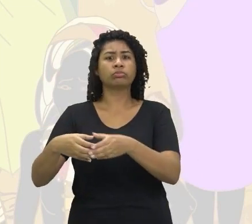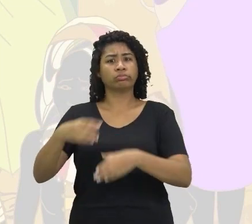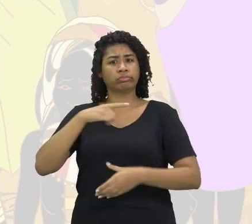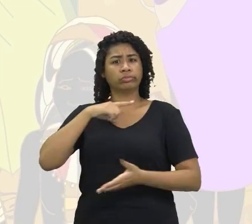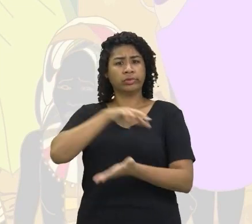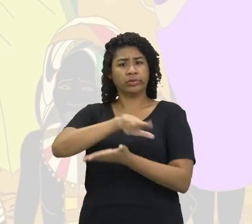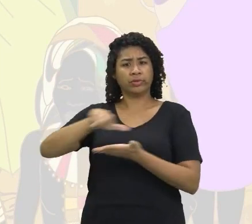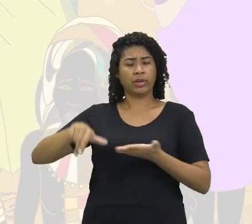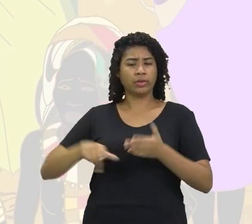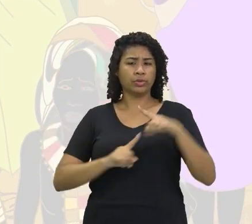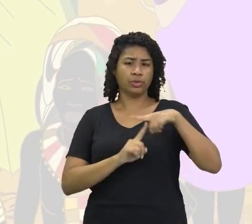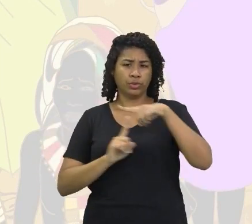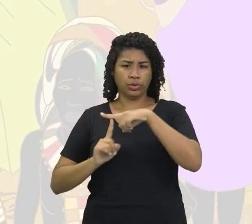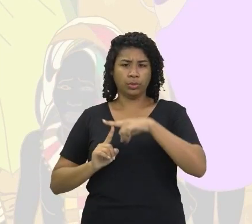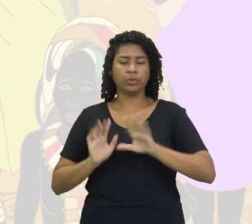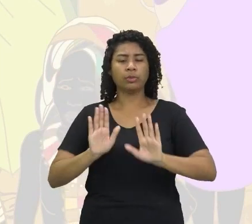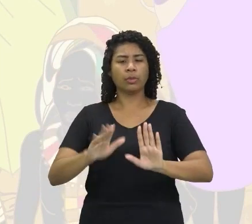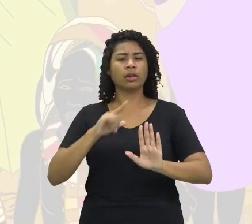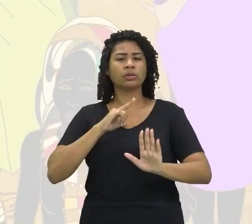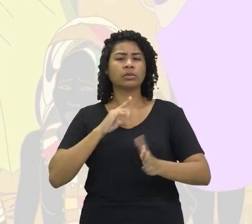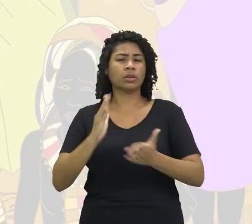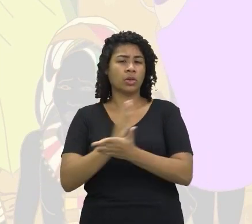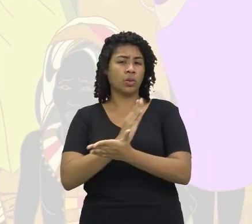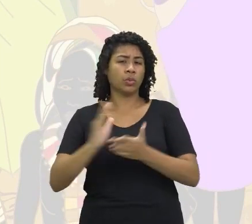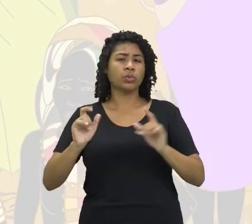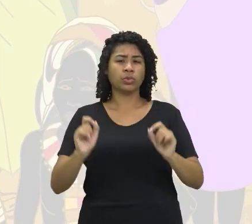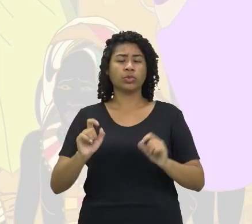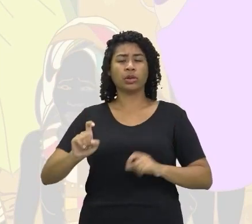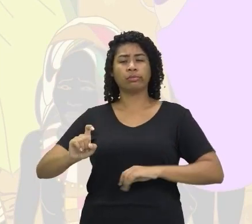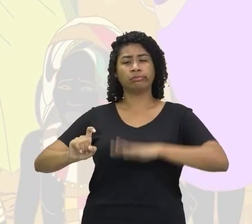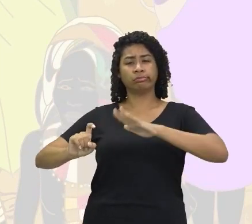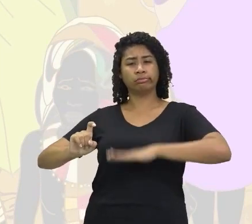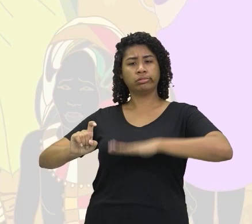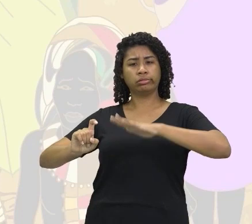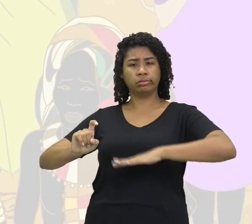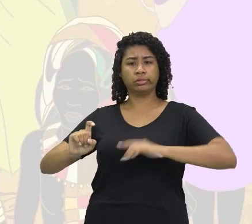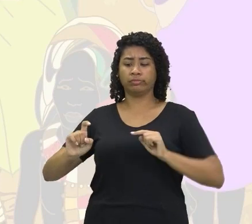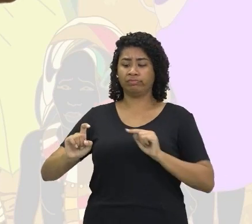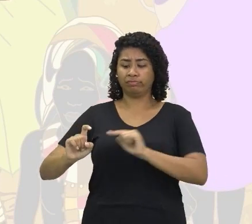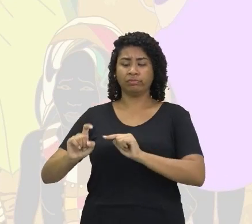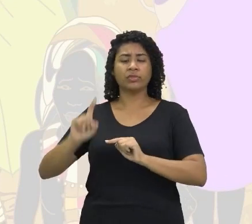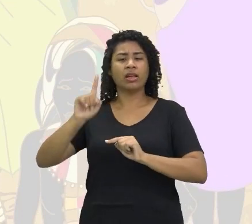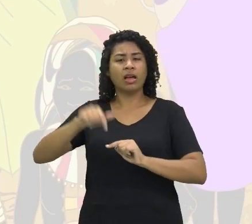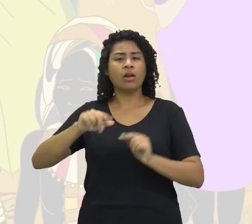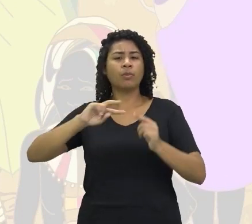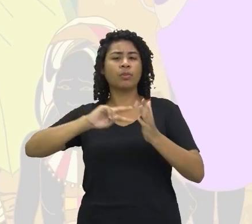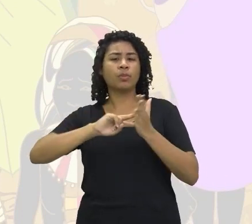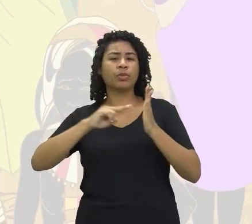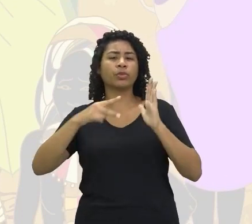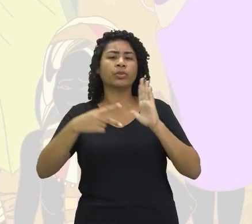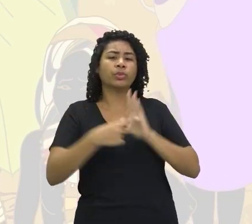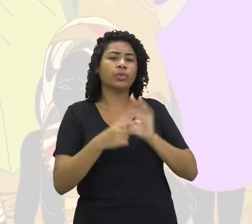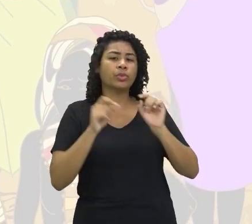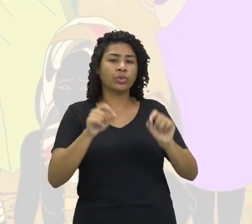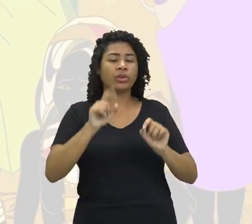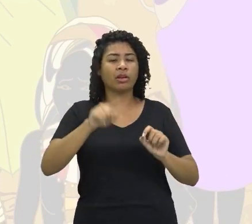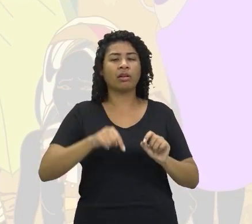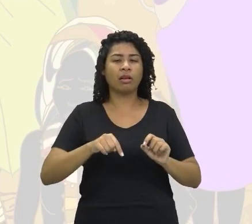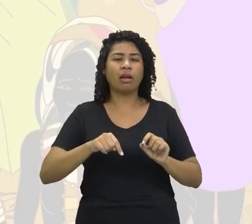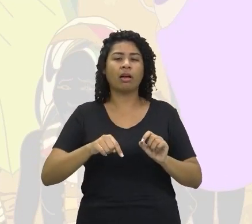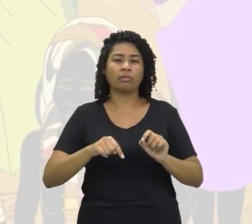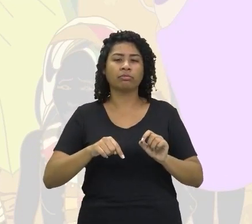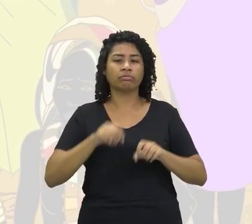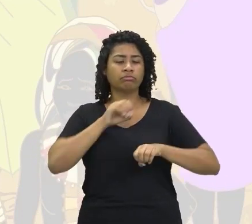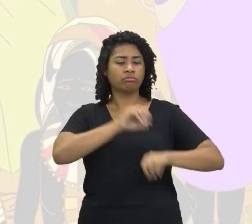que, de modo geral, as narrativas míticas estão relacionadas a valores educacionais. São um modelo pedagógico e